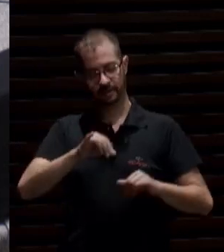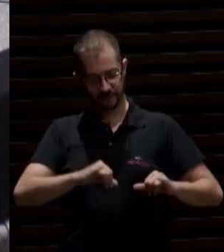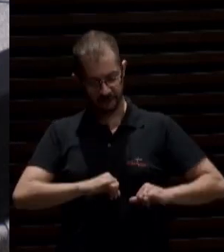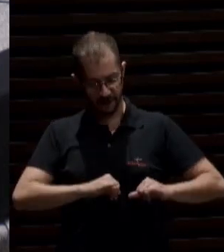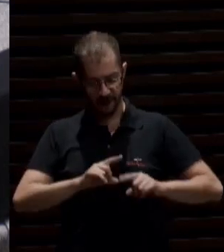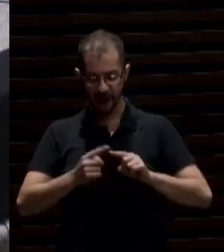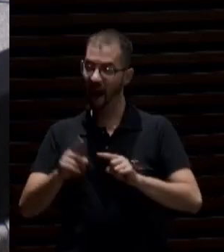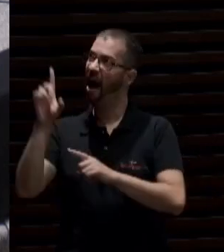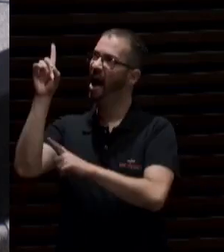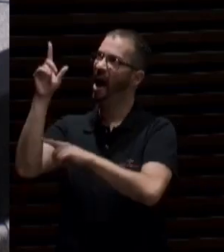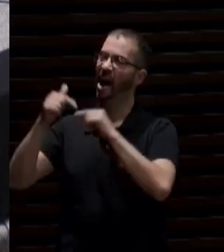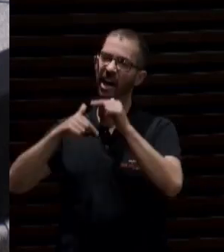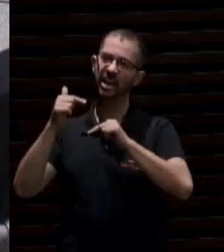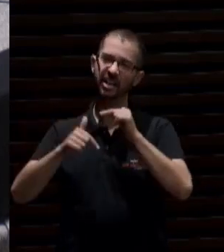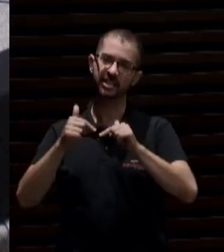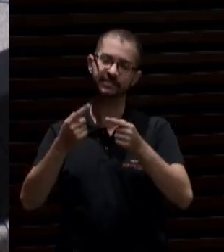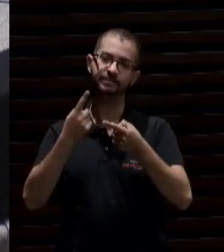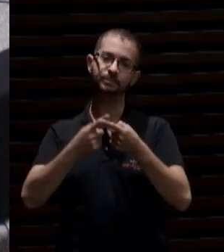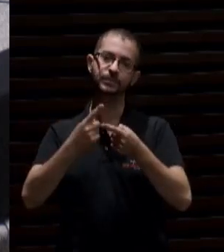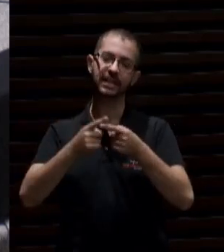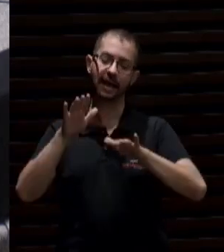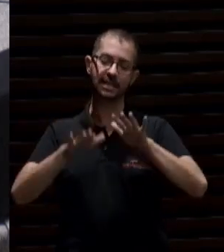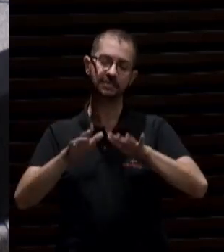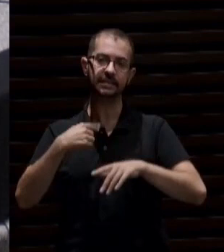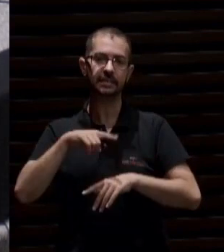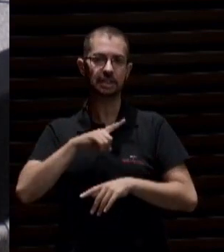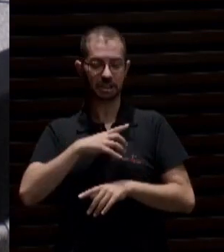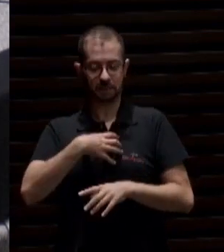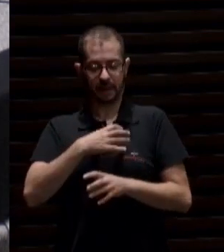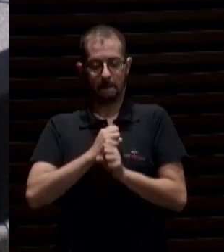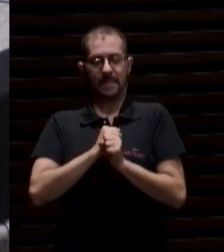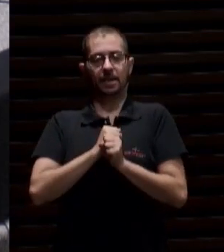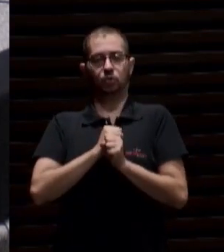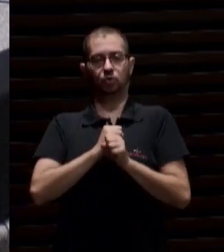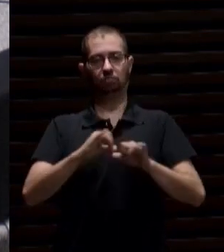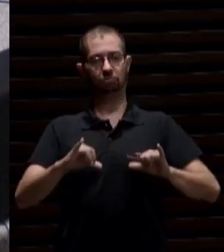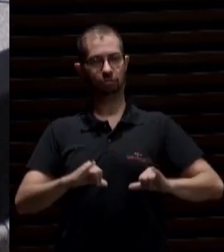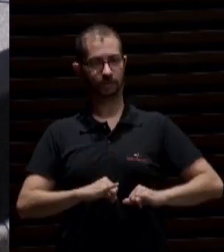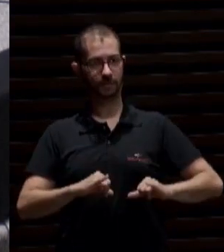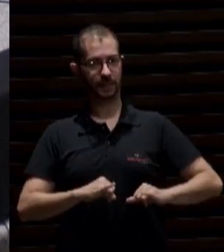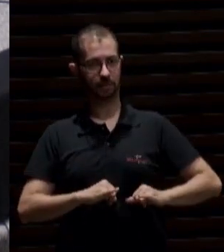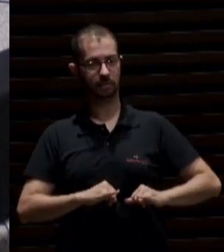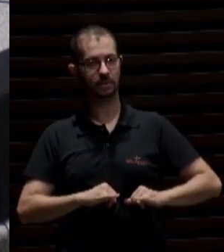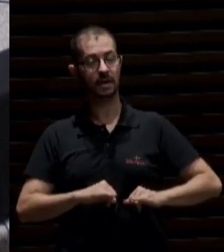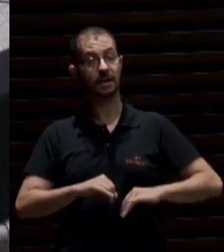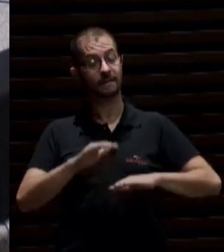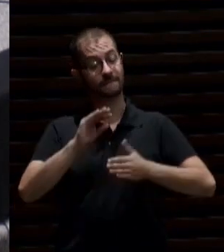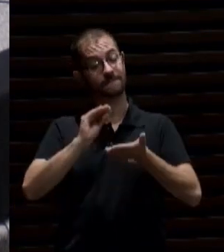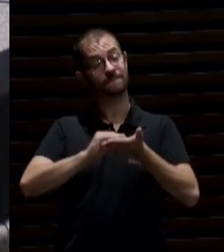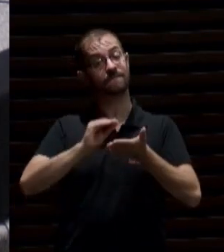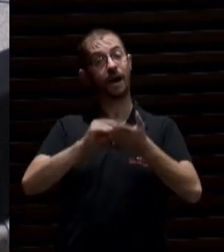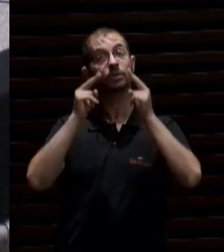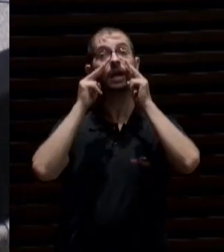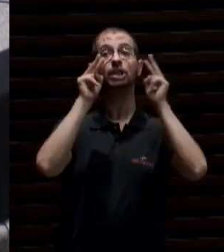eu estou falando isso? Porque muitas vezes nós ficamos presos no sofrimento. Nós não olhamos para o Senhor que está